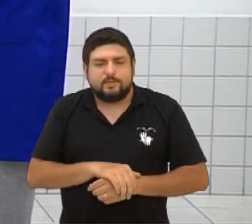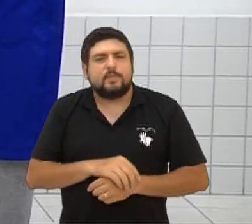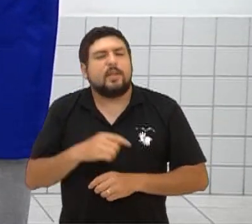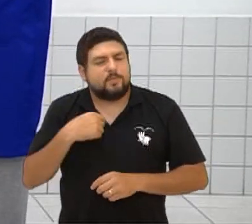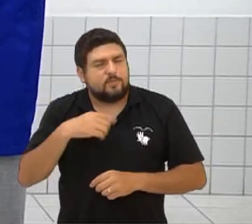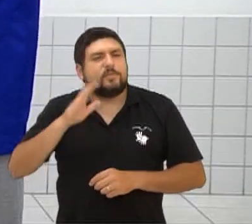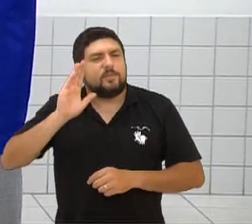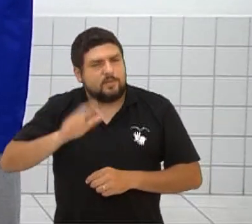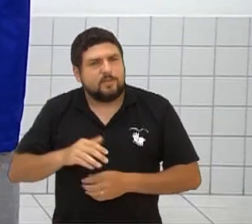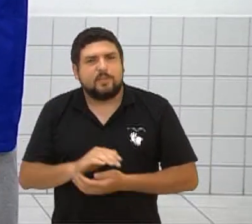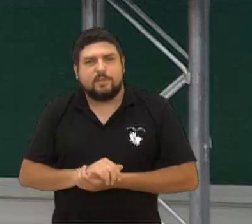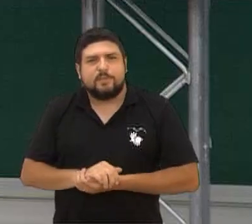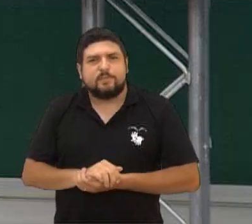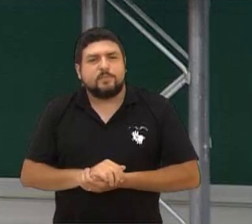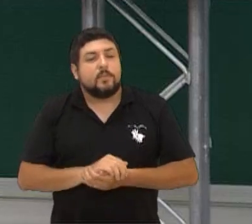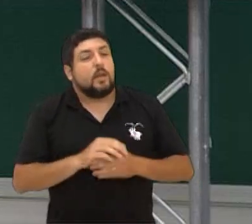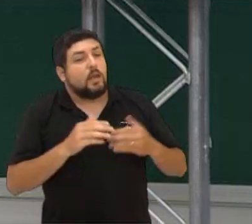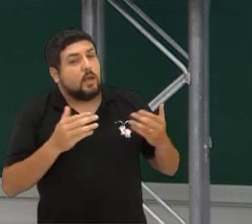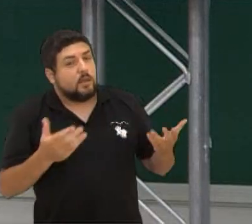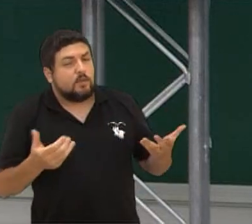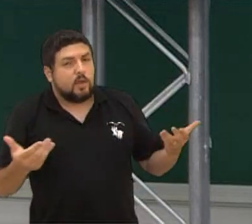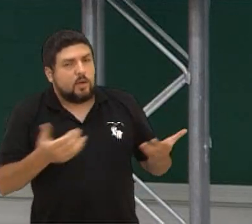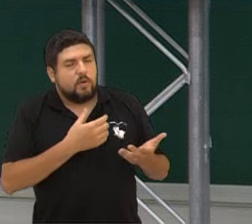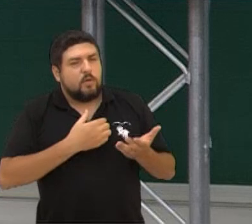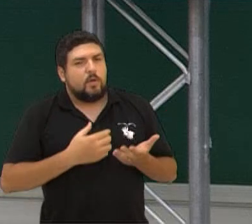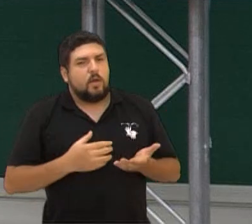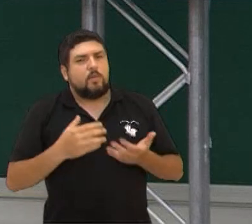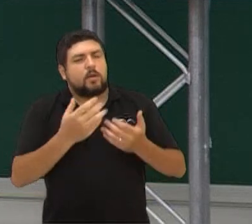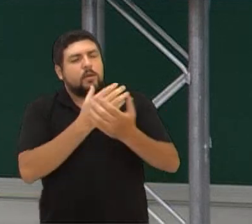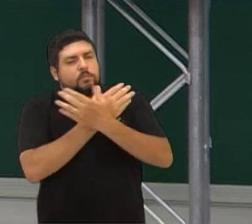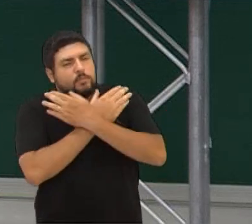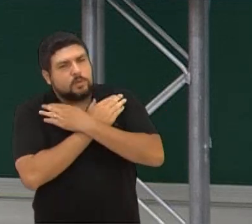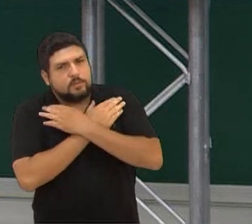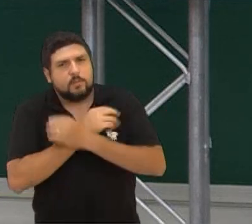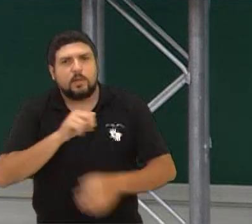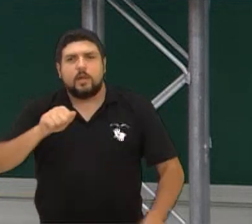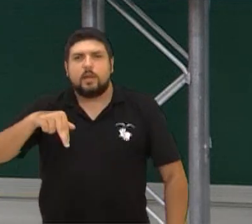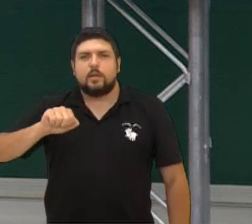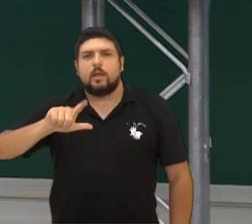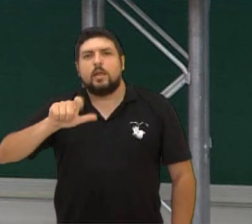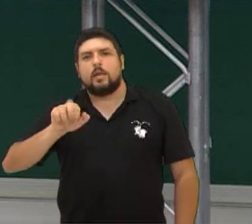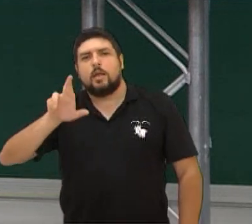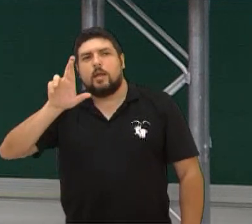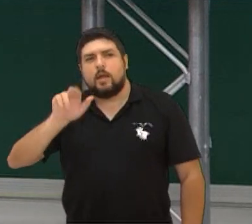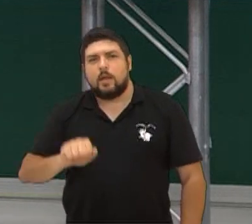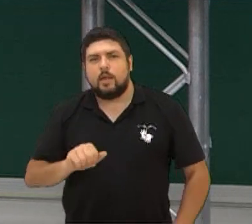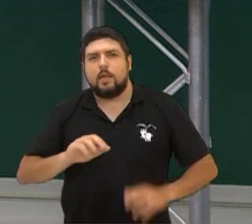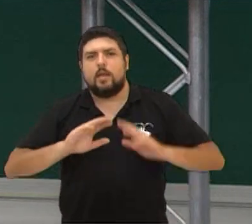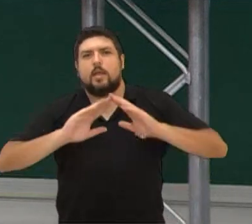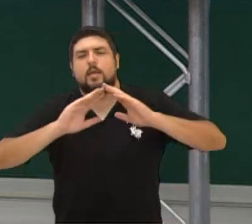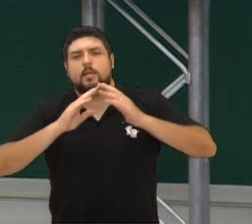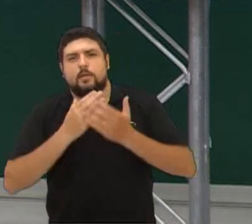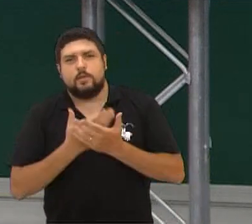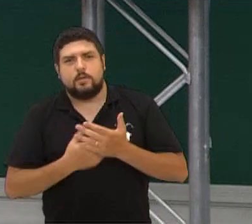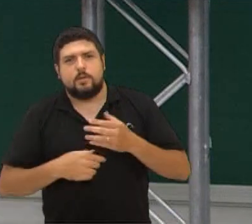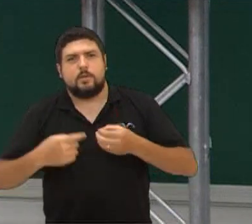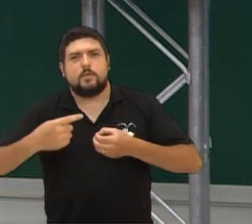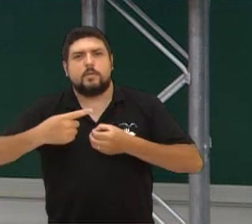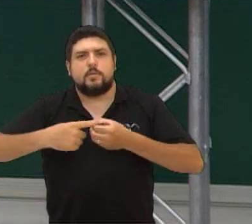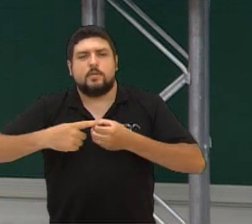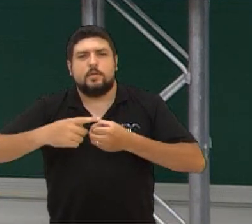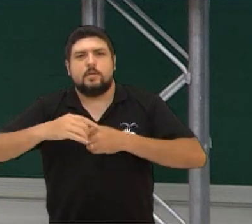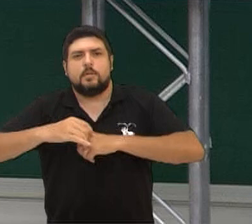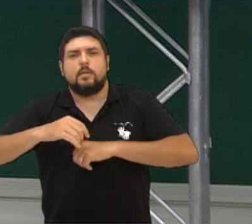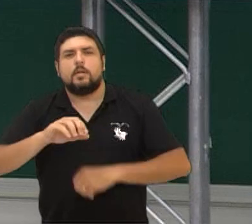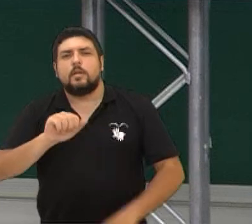assim. Então, a gente está mandando agora um abraço lá para Ana Clara, do Colégio Estadual Guimarães Rosa, lá de